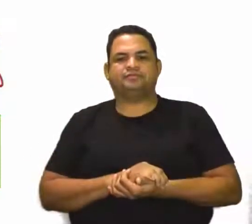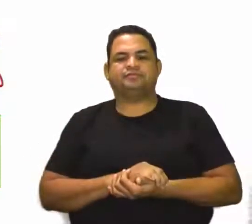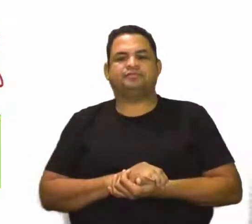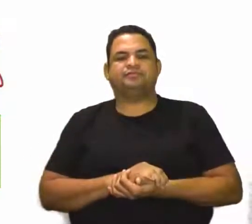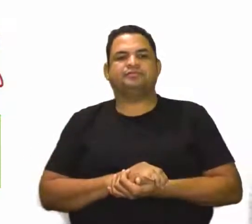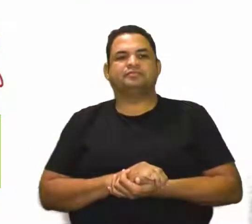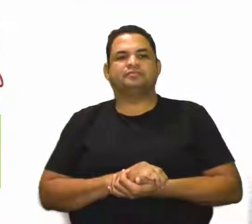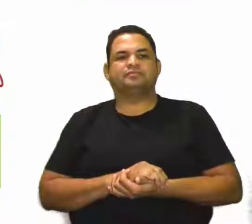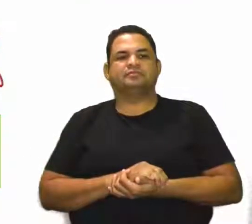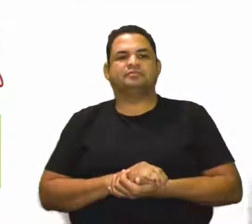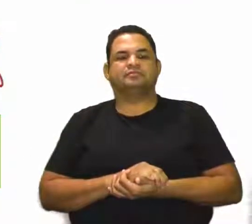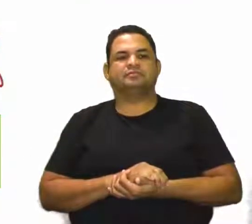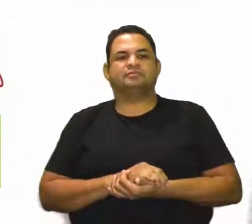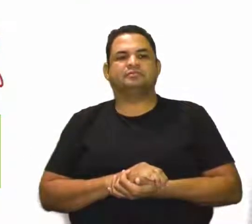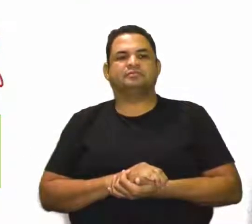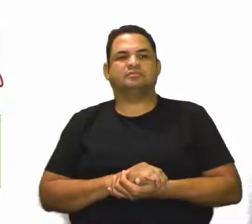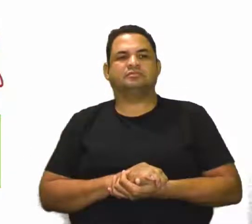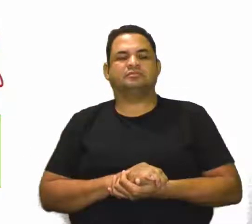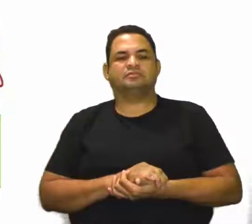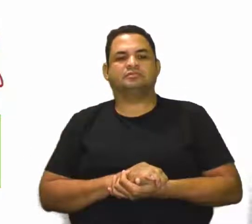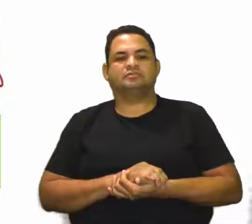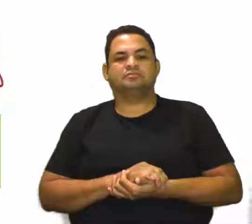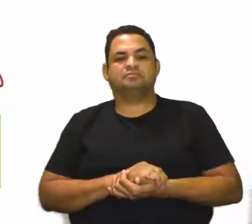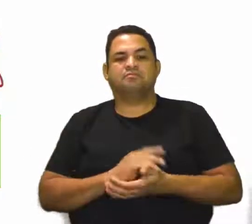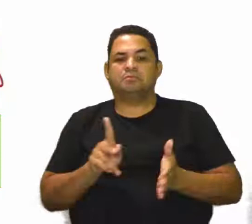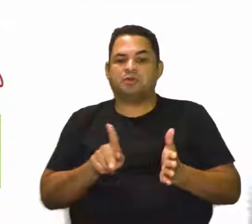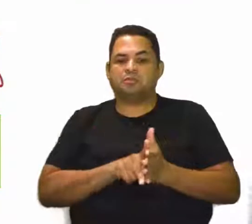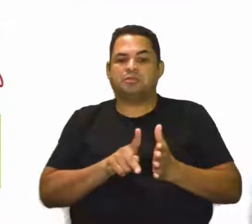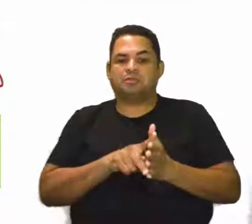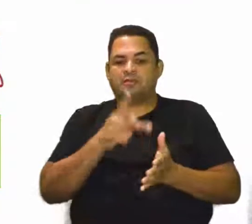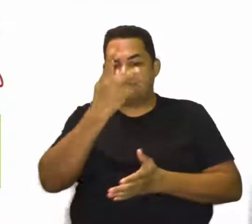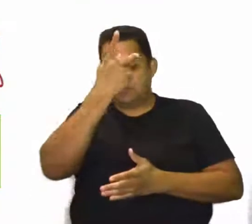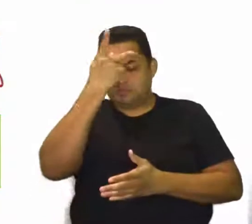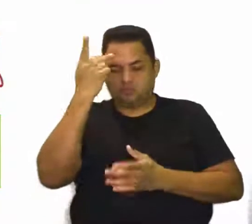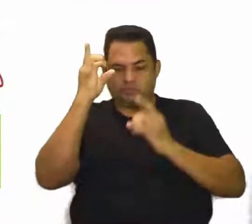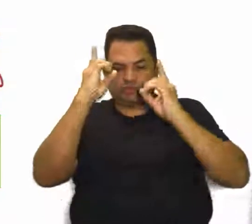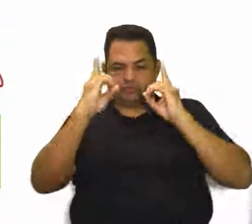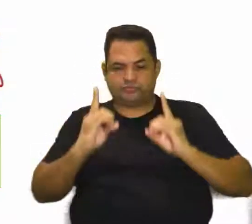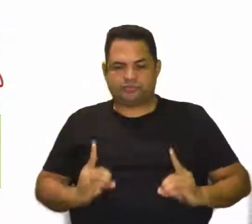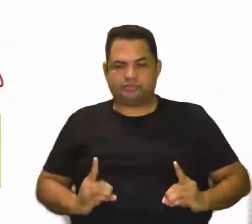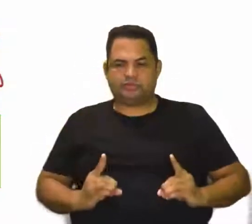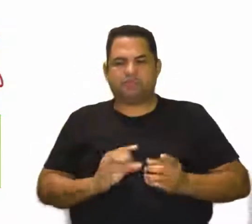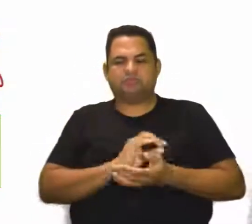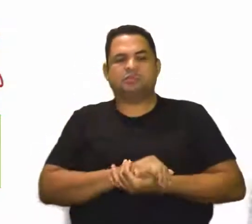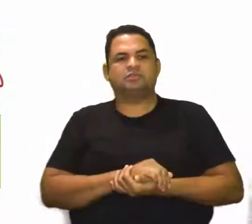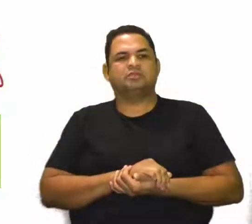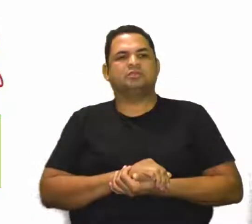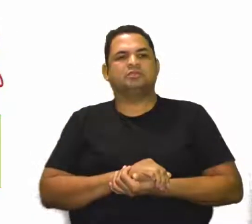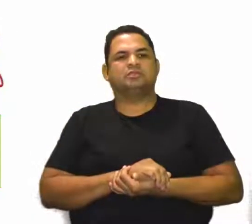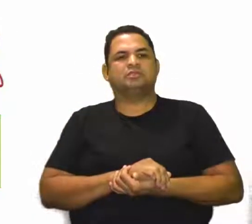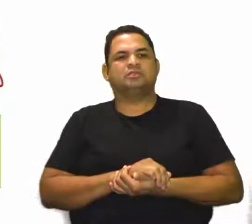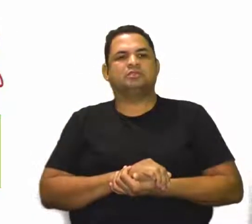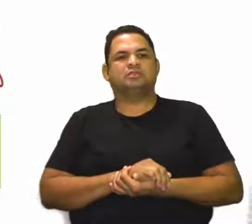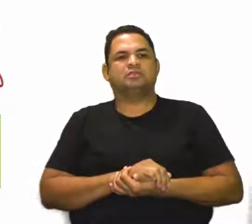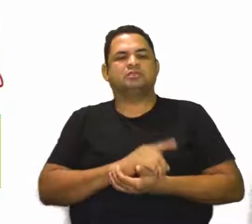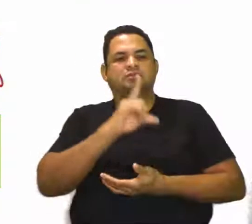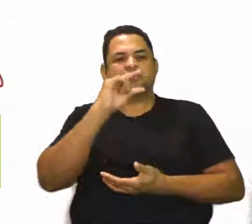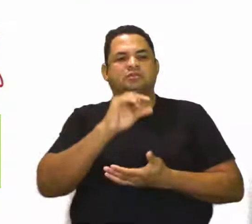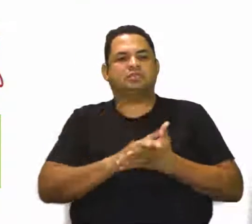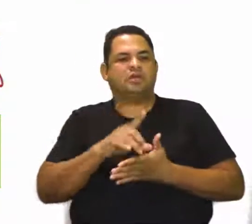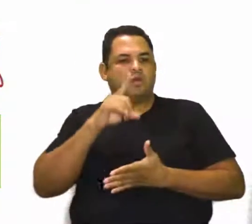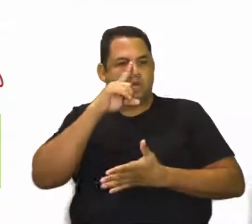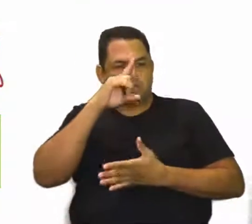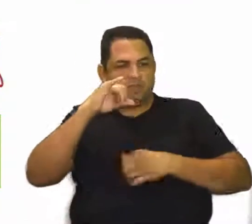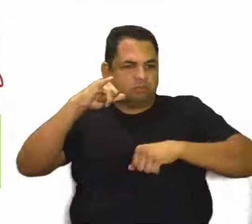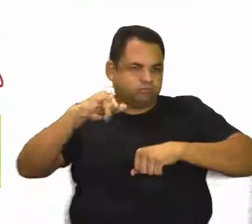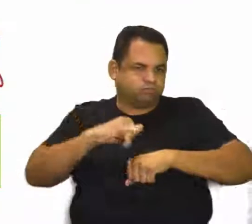aí, especificamente para a pessoa com deficiência. O que ele vai reduzir, professora Iris? Vai reduzir o risco de